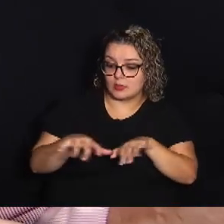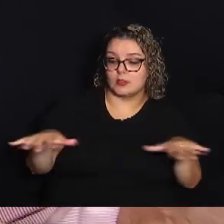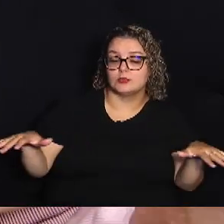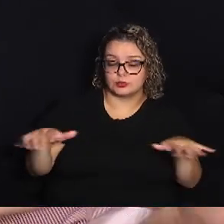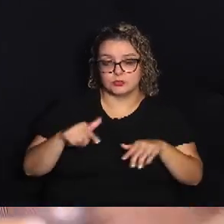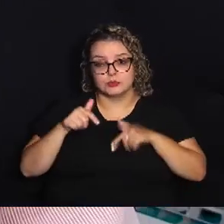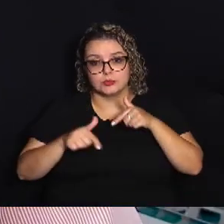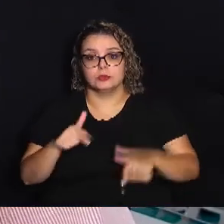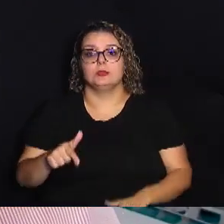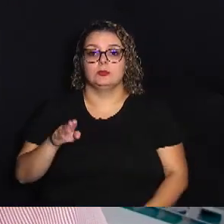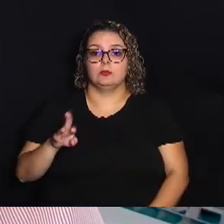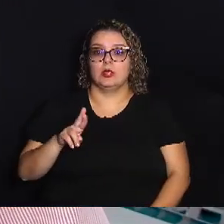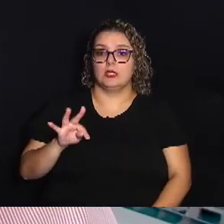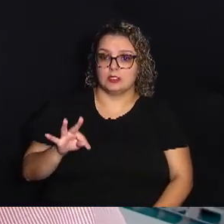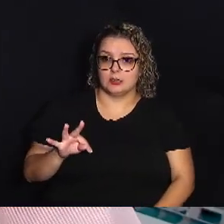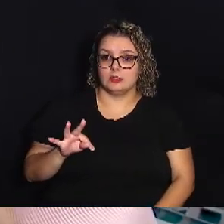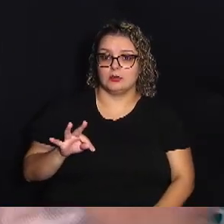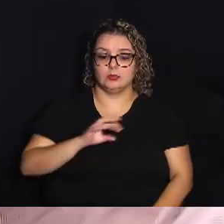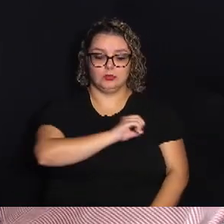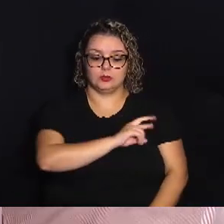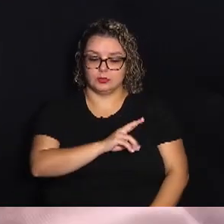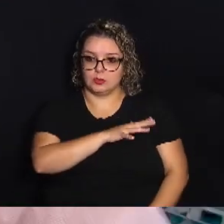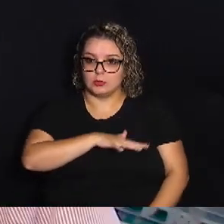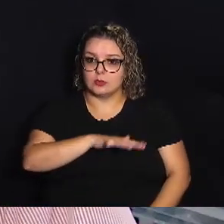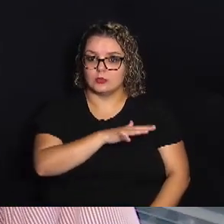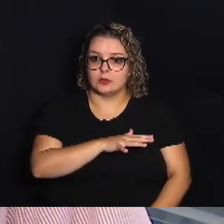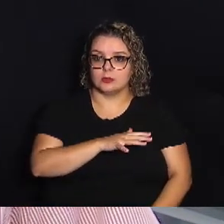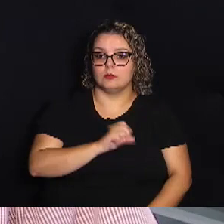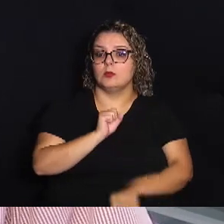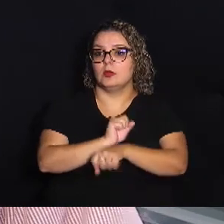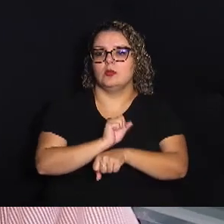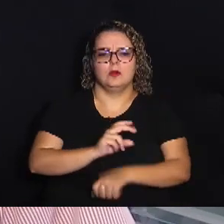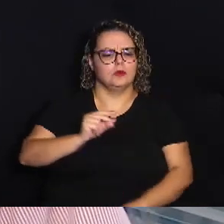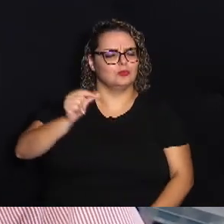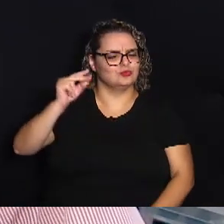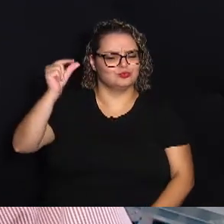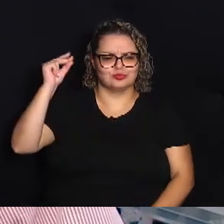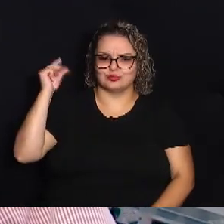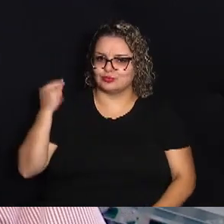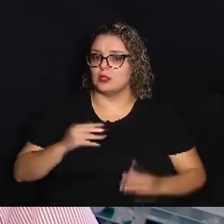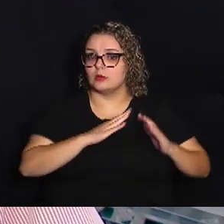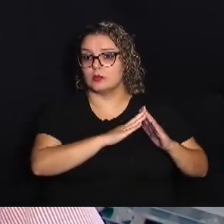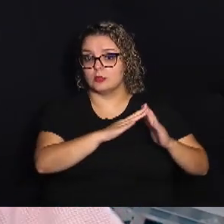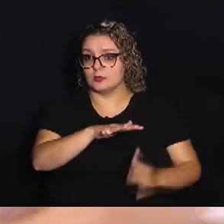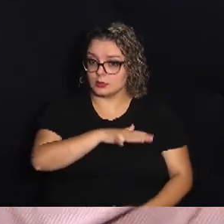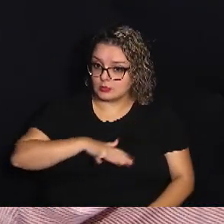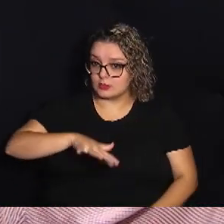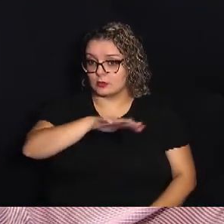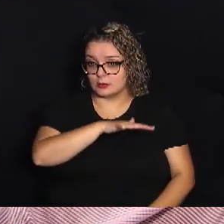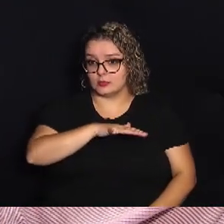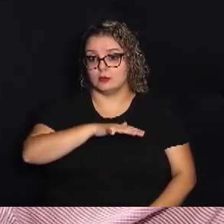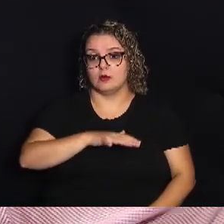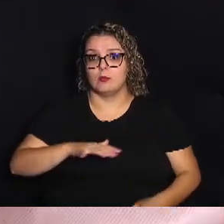ampliação né da operação do BRT no eixo Ouro Verde é algo que tava sendo esperado há muito muito tempo pros moradores de toda